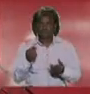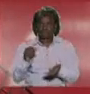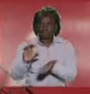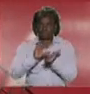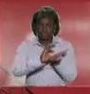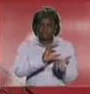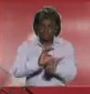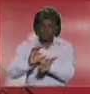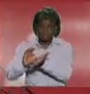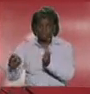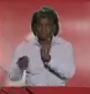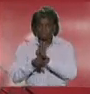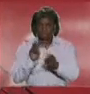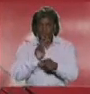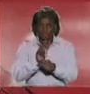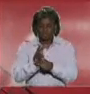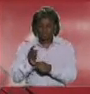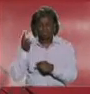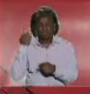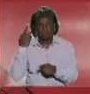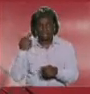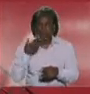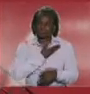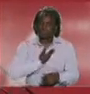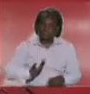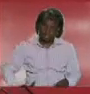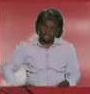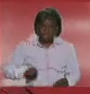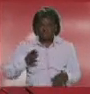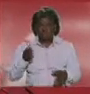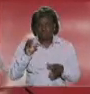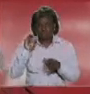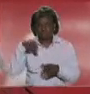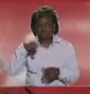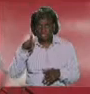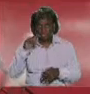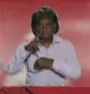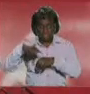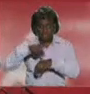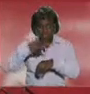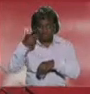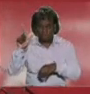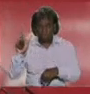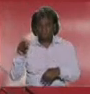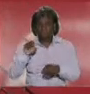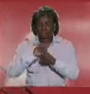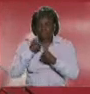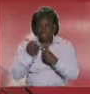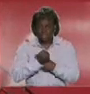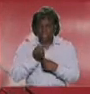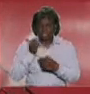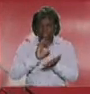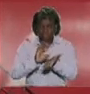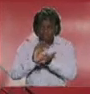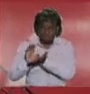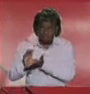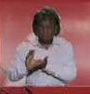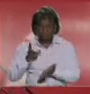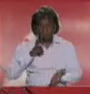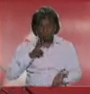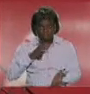Os recursos provenientes das fontes de financiamento tradicionais, como governo, organismos internacionais, investimento social,